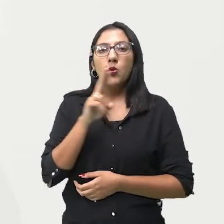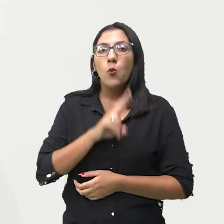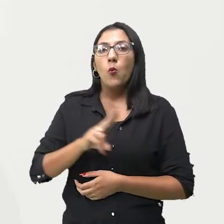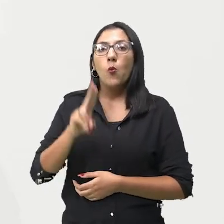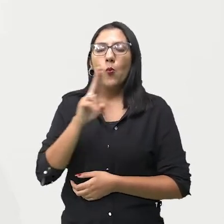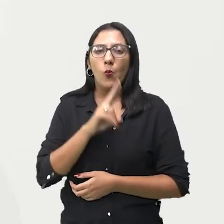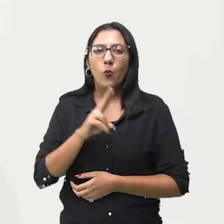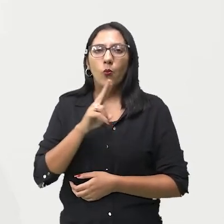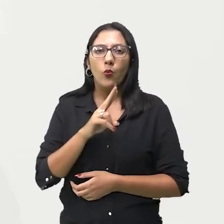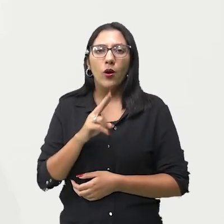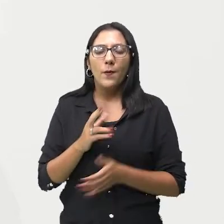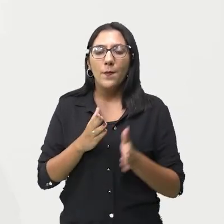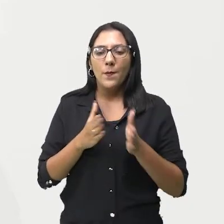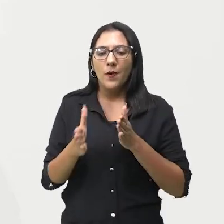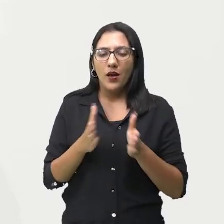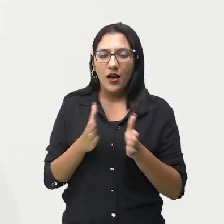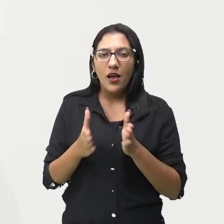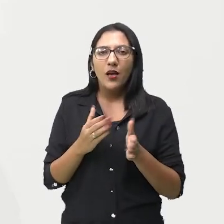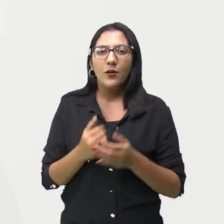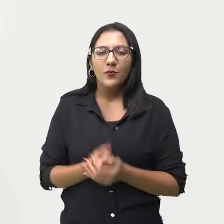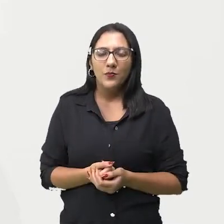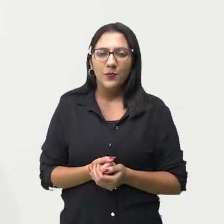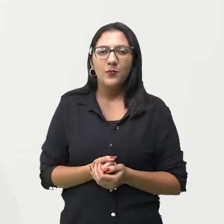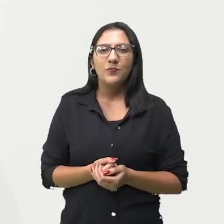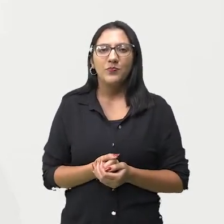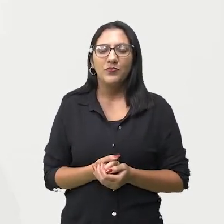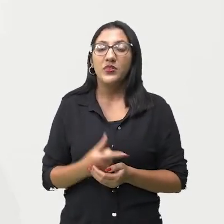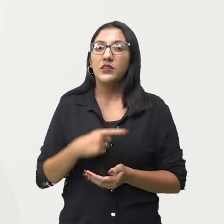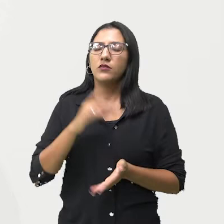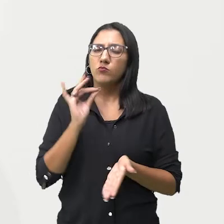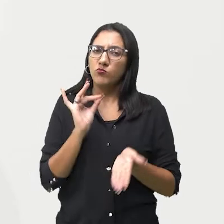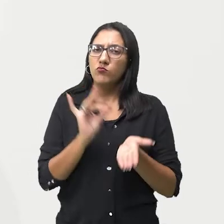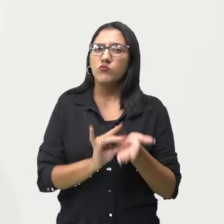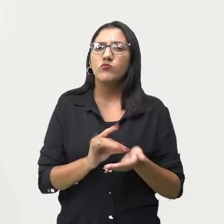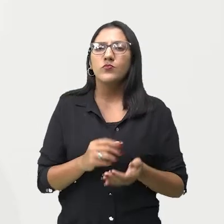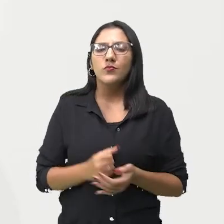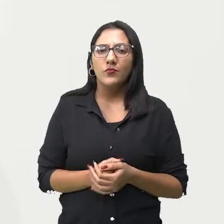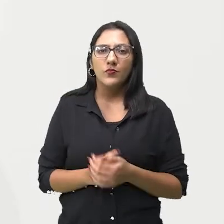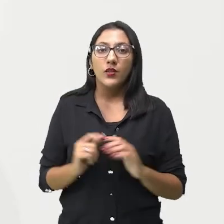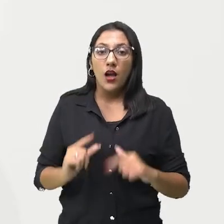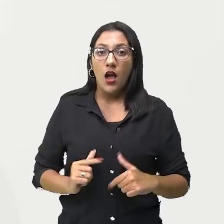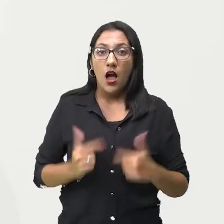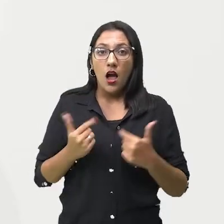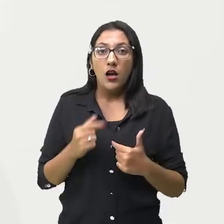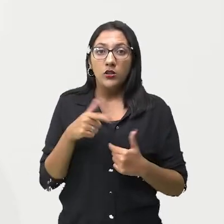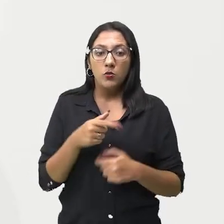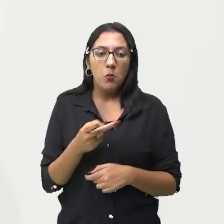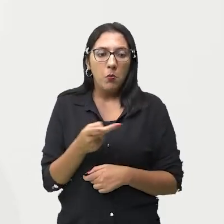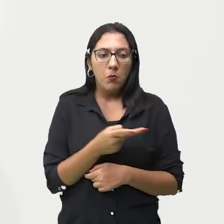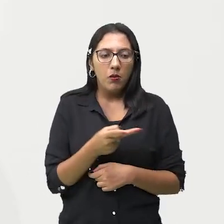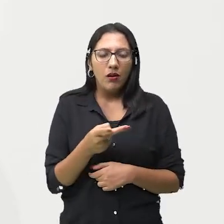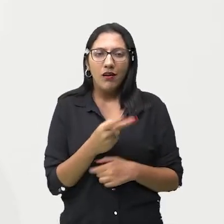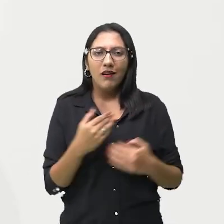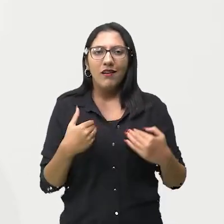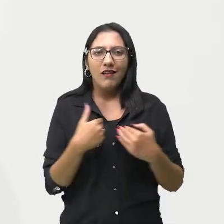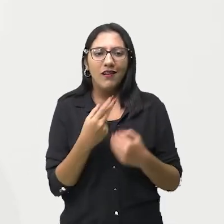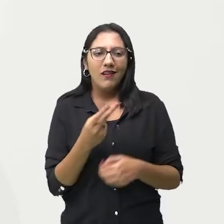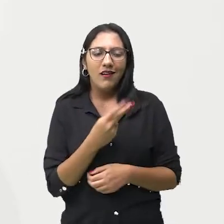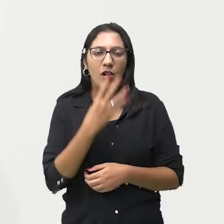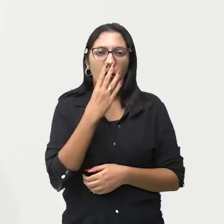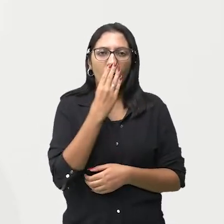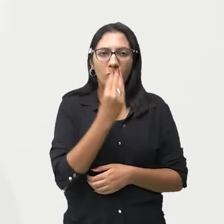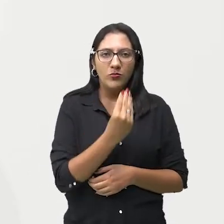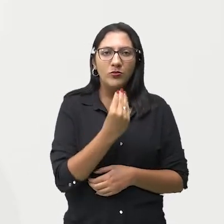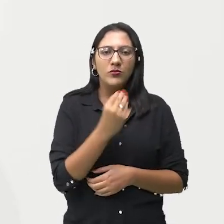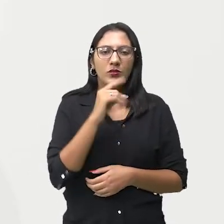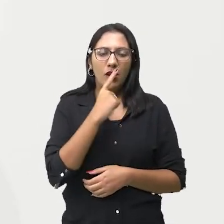verbos no pretérito perfeito do modo indicativo, porque realmente as ações da raposa e do tucano,